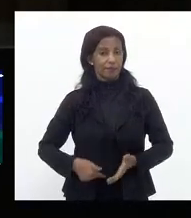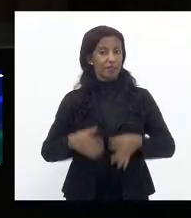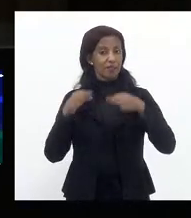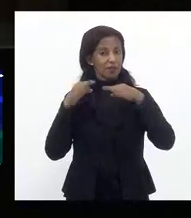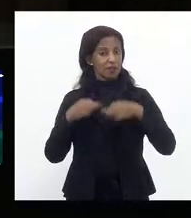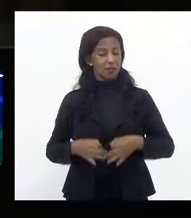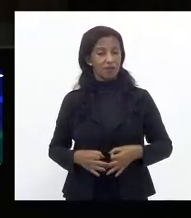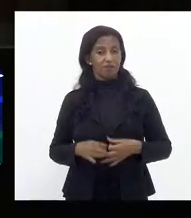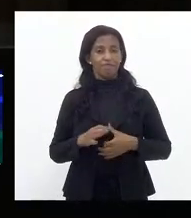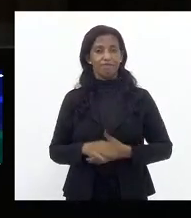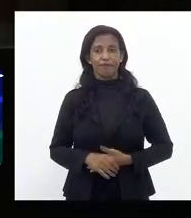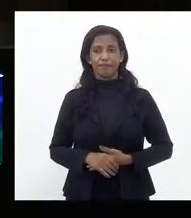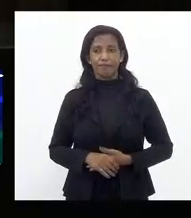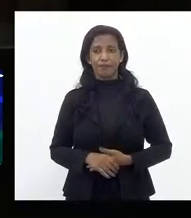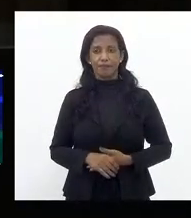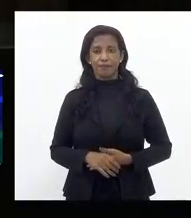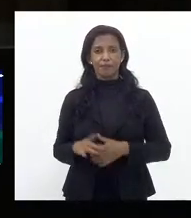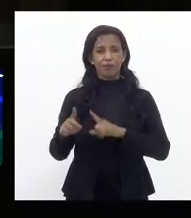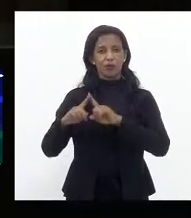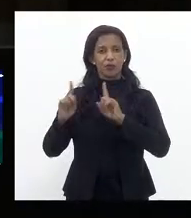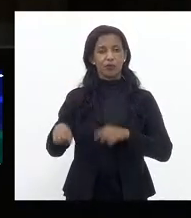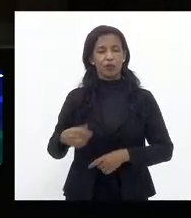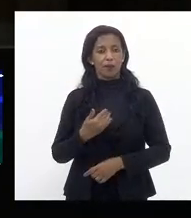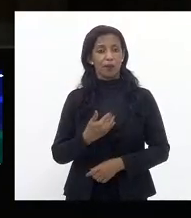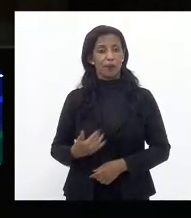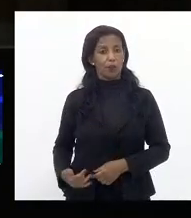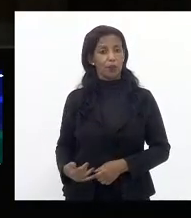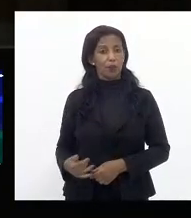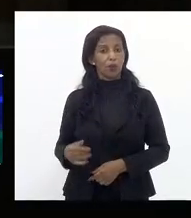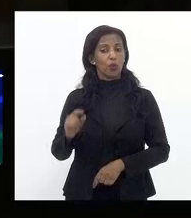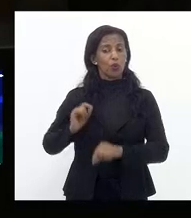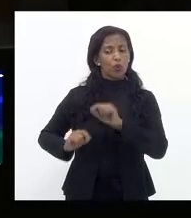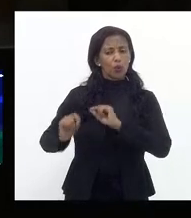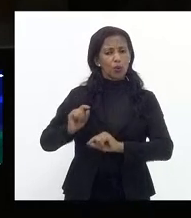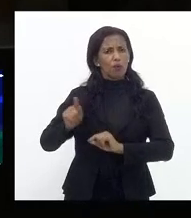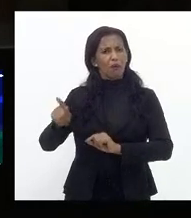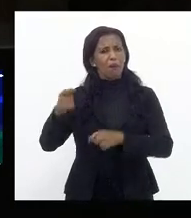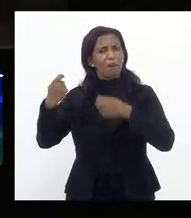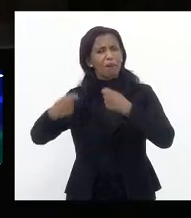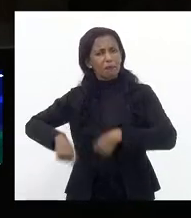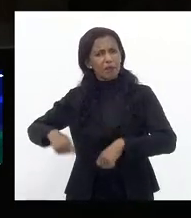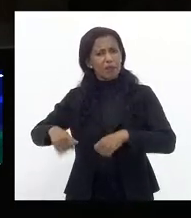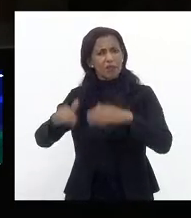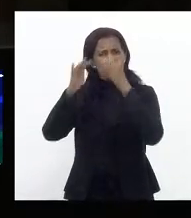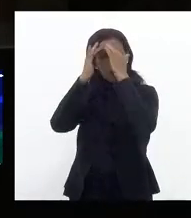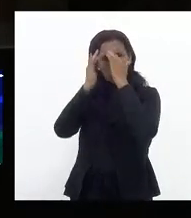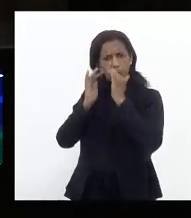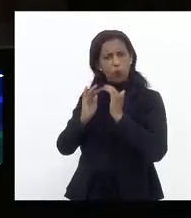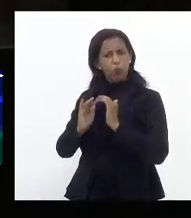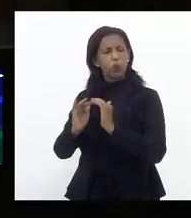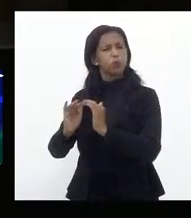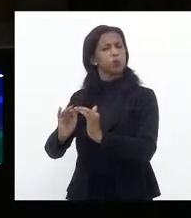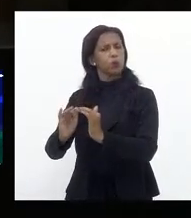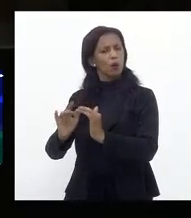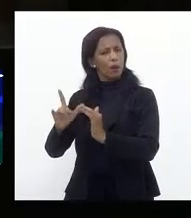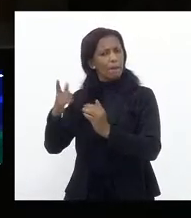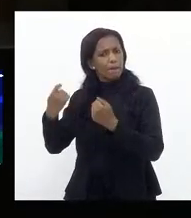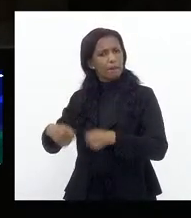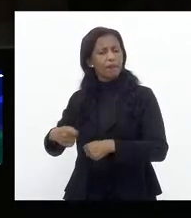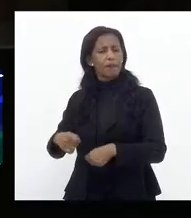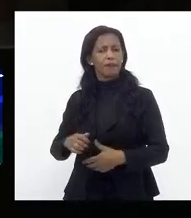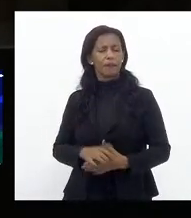exatamente com o servidor público naquilo que ele merece e que deve ser